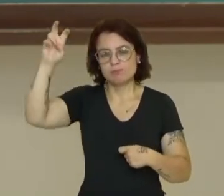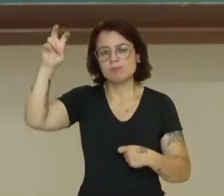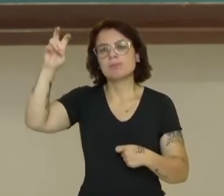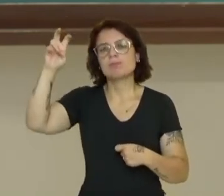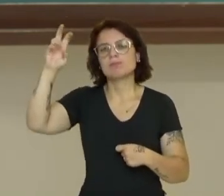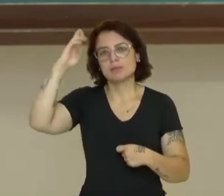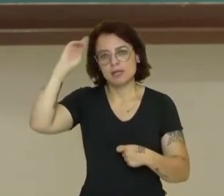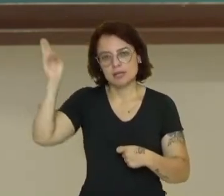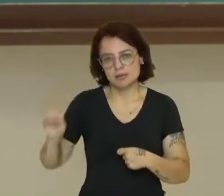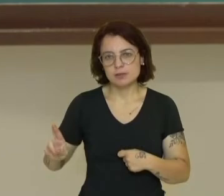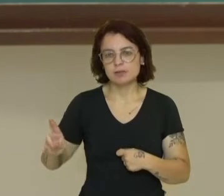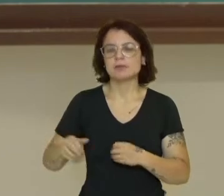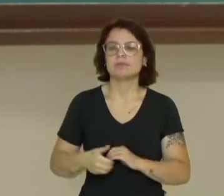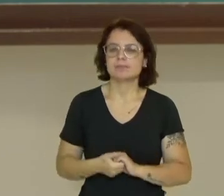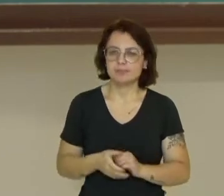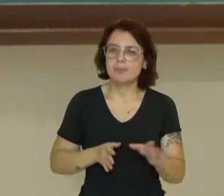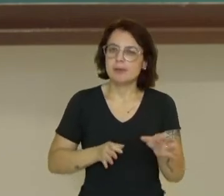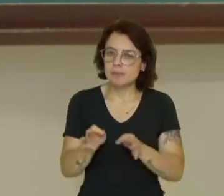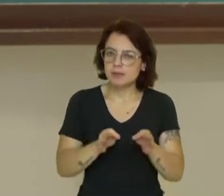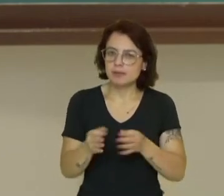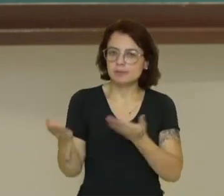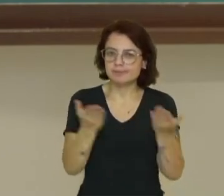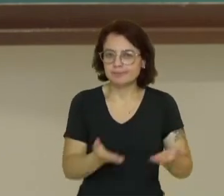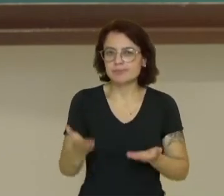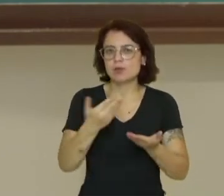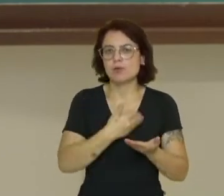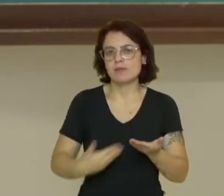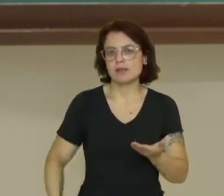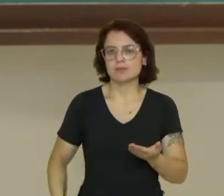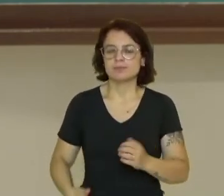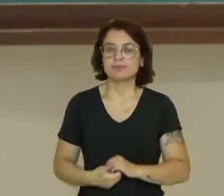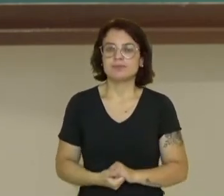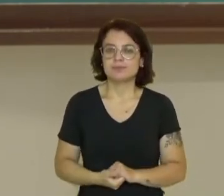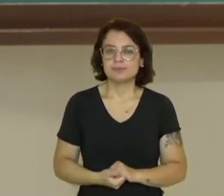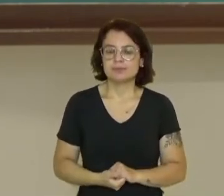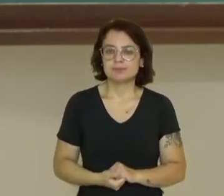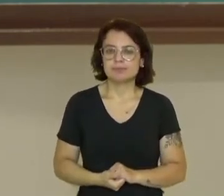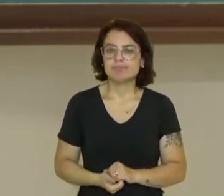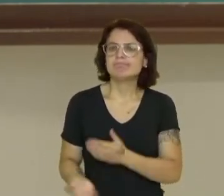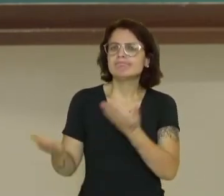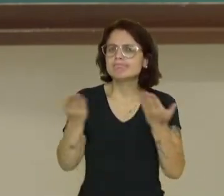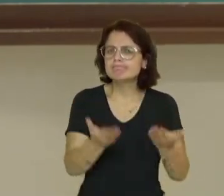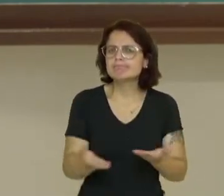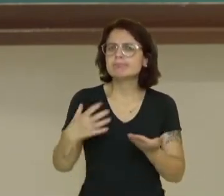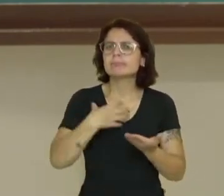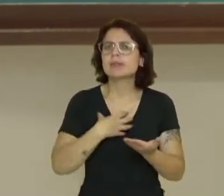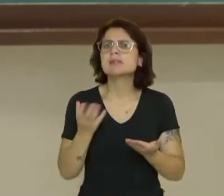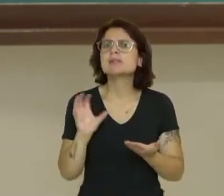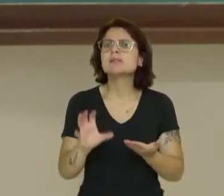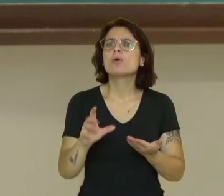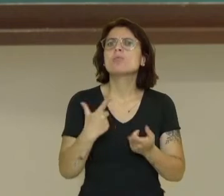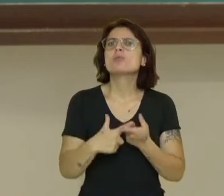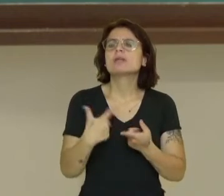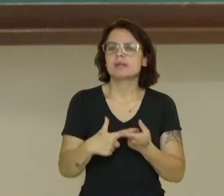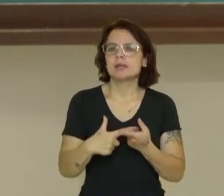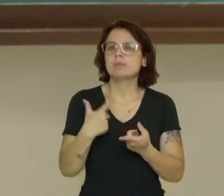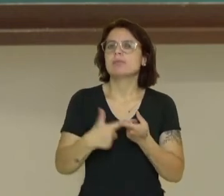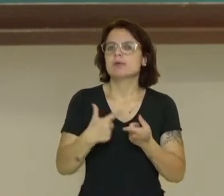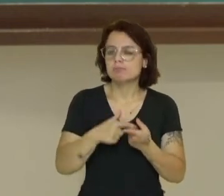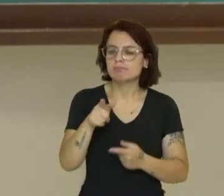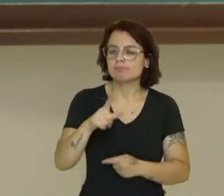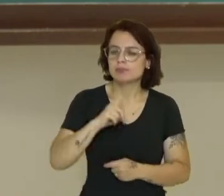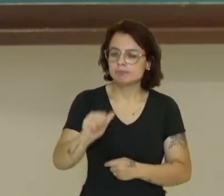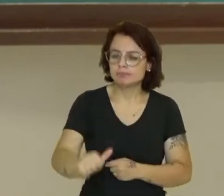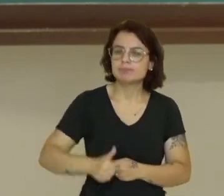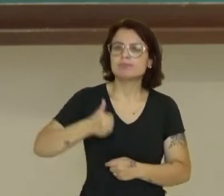intelectualmente, racionalmente preparado para governar. E ele é assim, primeiro porque ele tem uma